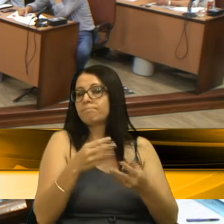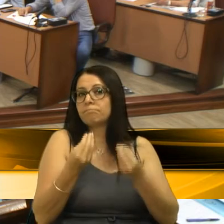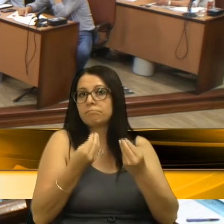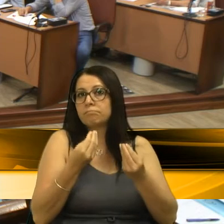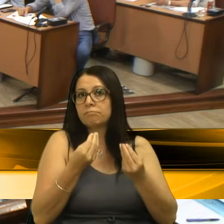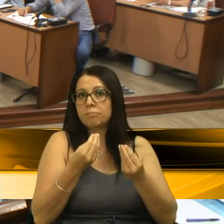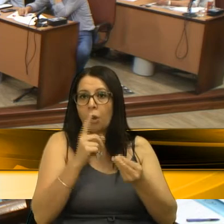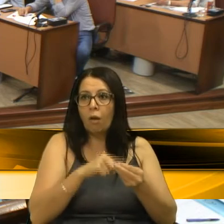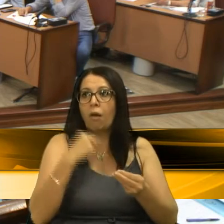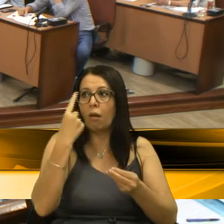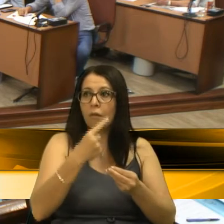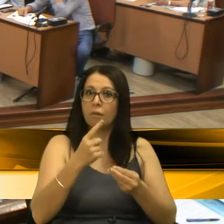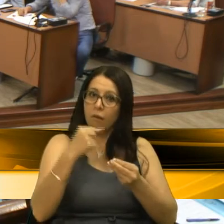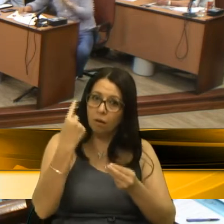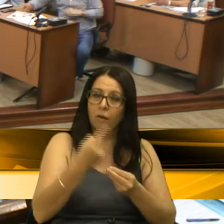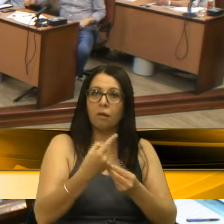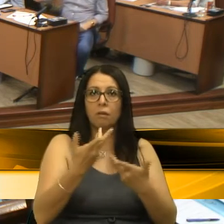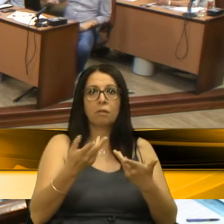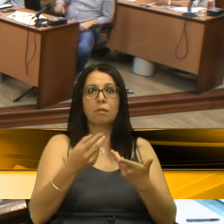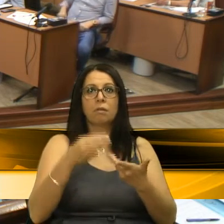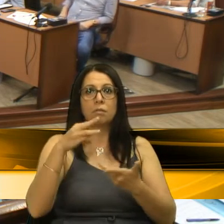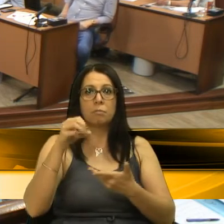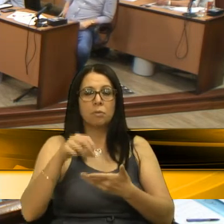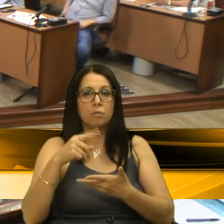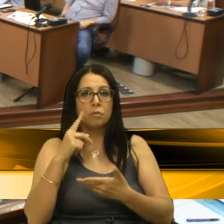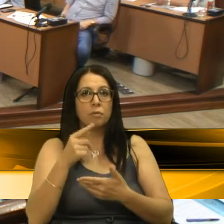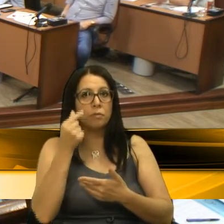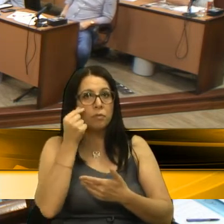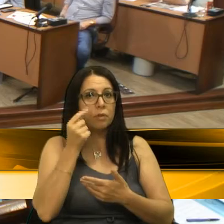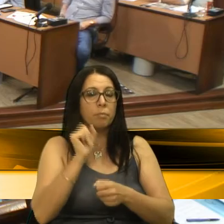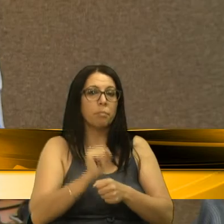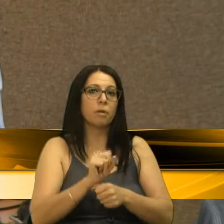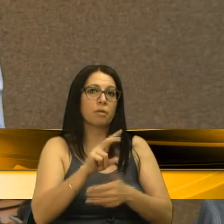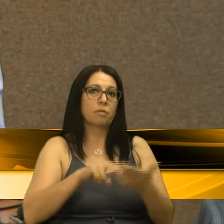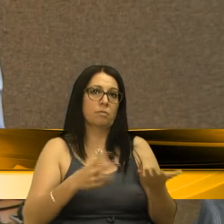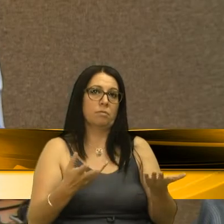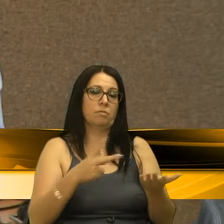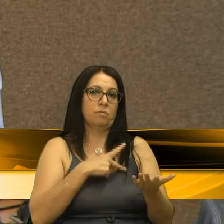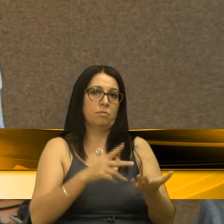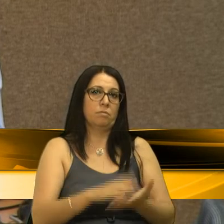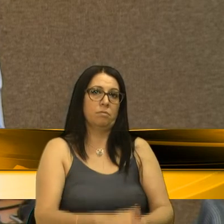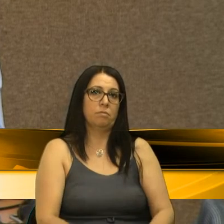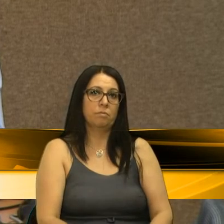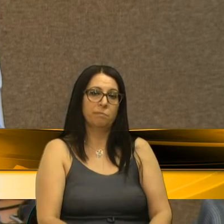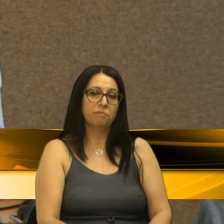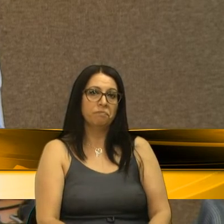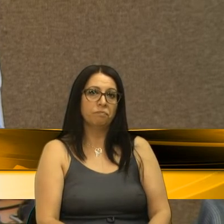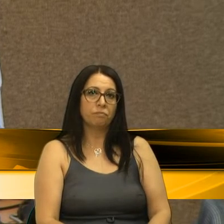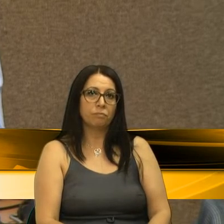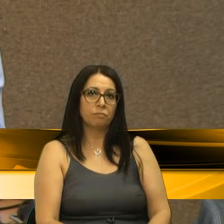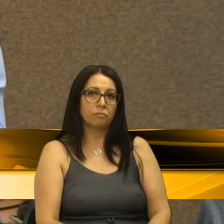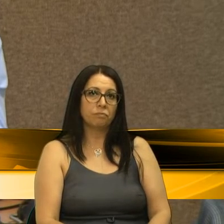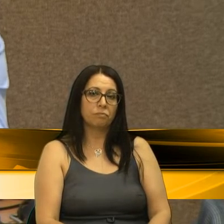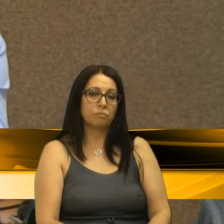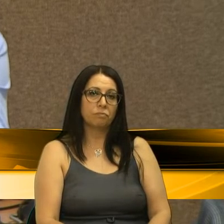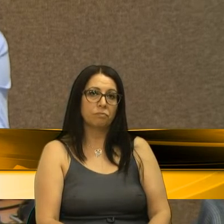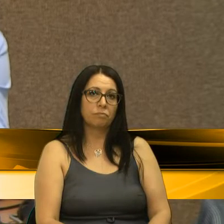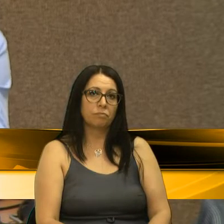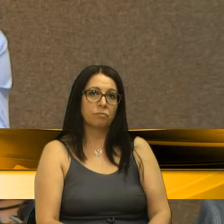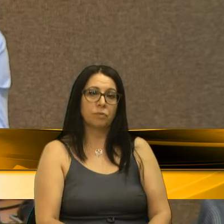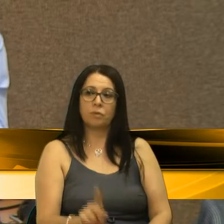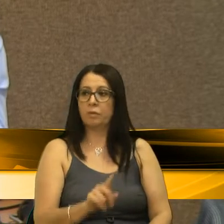dê cópia à senhora procuradora, no sentido que ela tome conhecimento e que vai no mesmo rumo da decisão aqui do